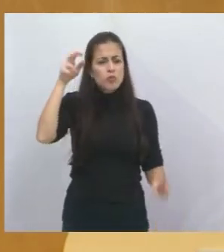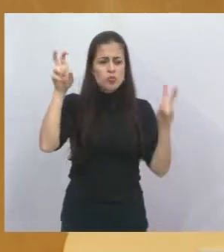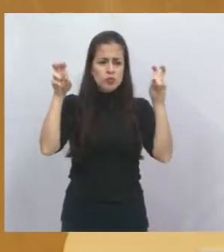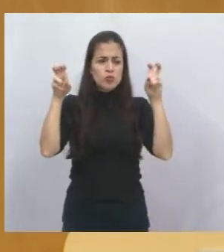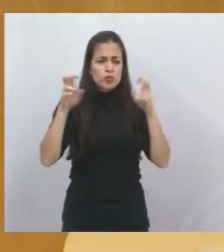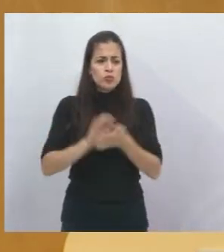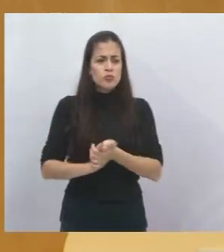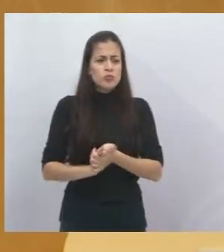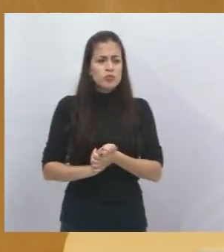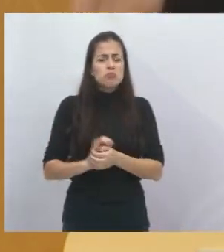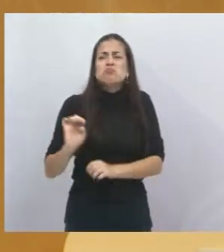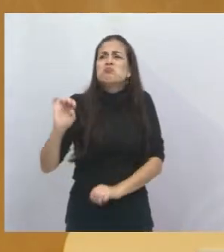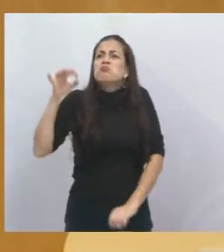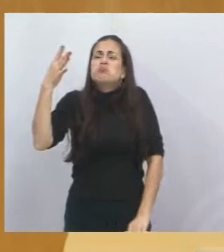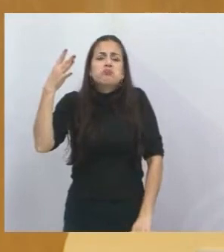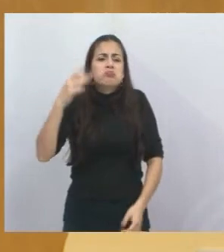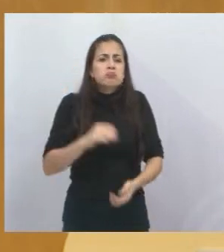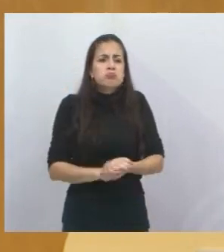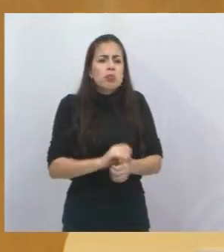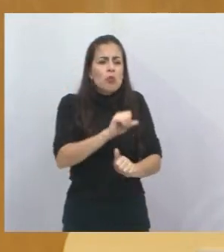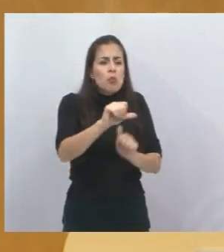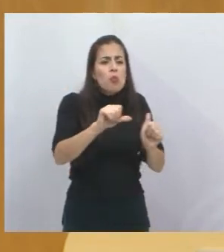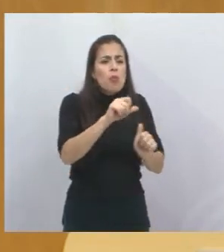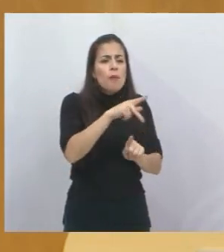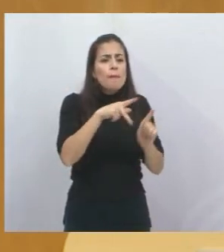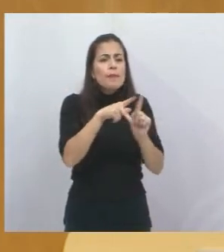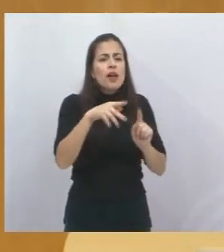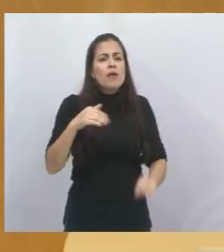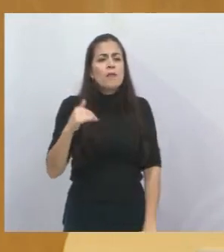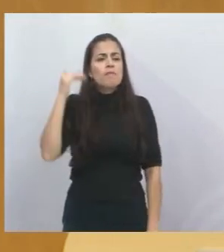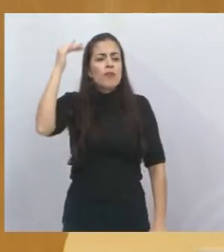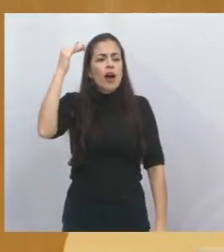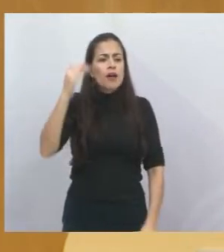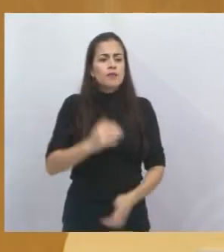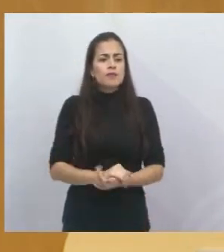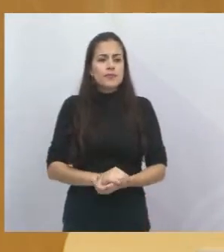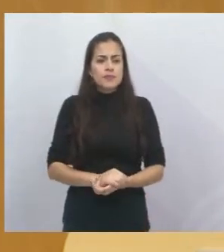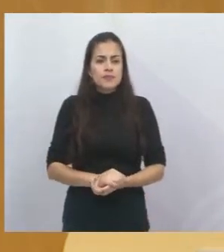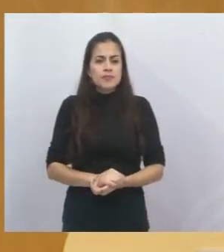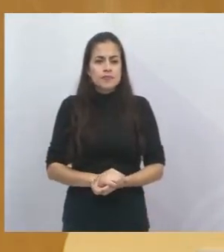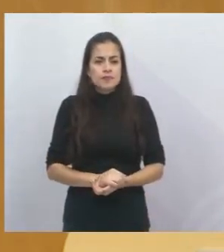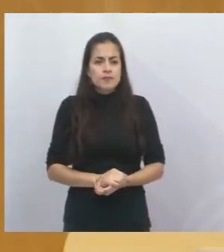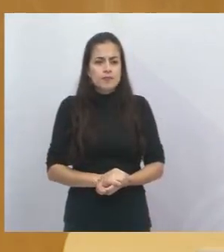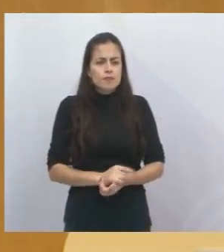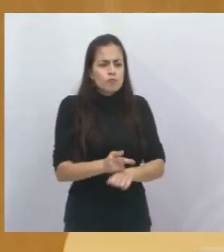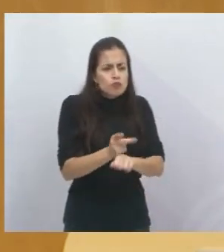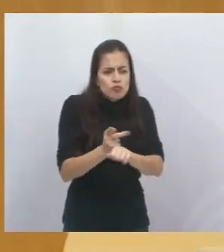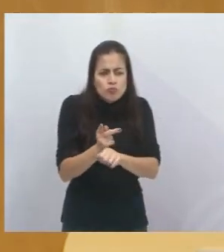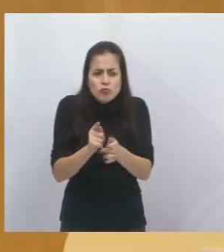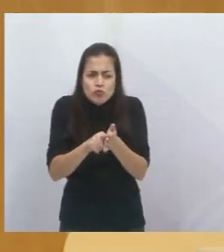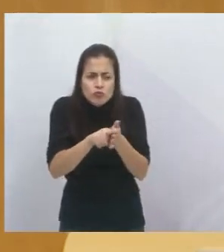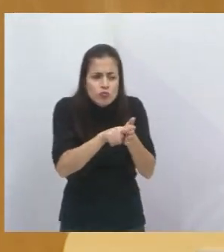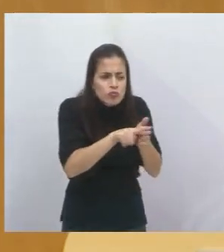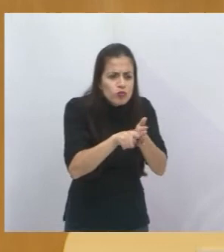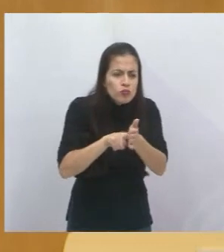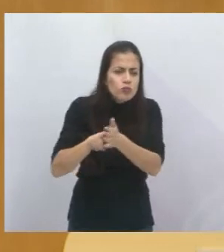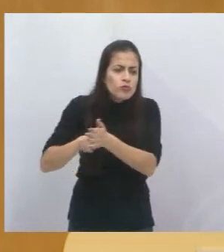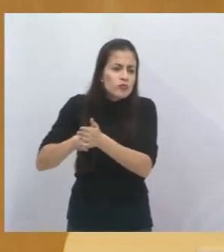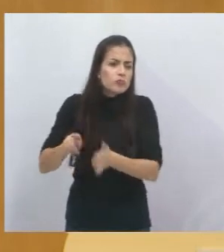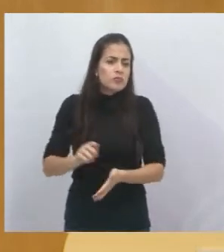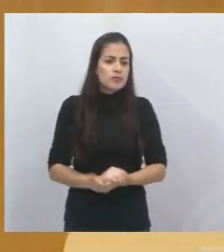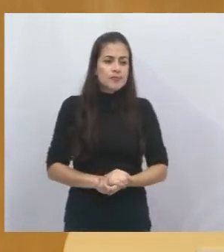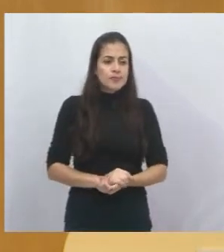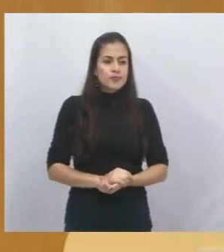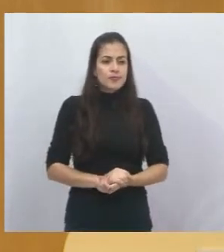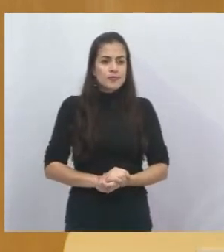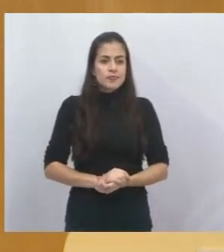as reformas lá em cima, vereador Hernani. E eu fuço daqui, fuço dali, fuço daqui, fuço dali, aí